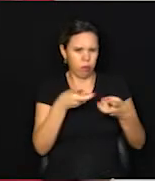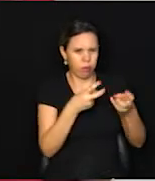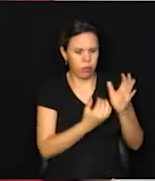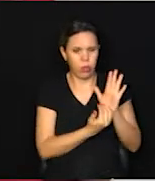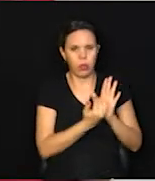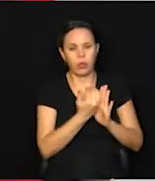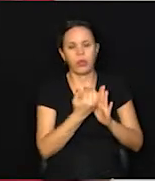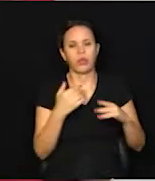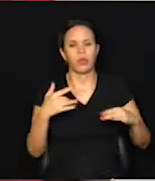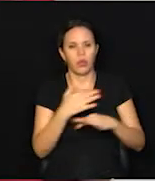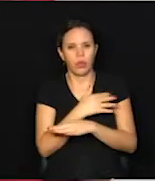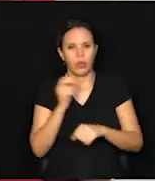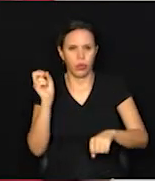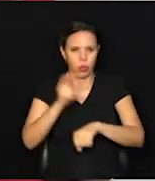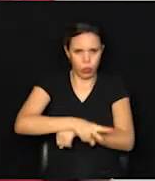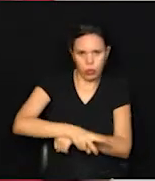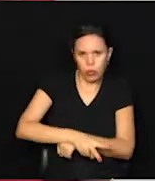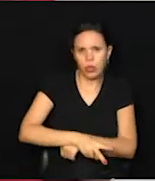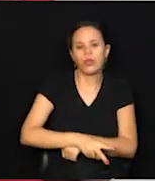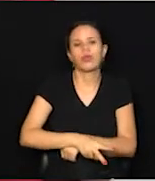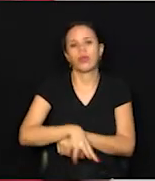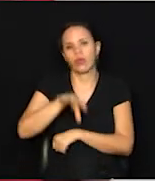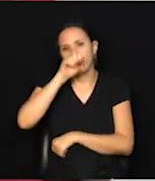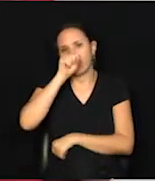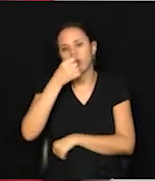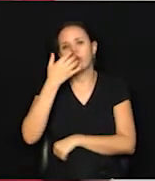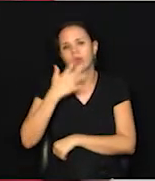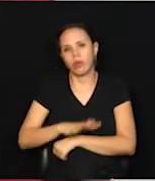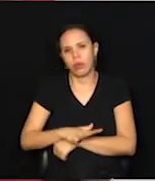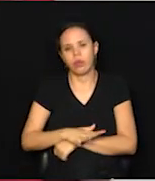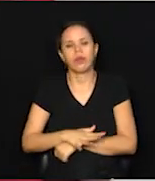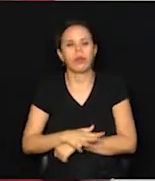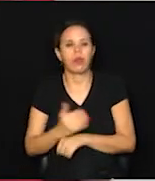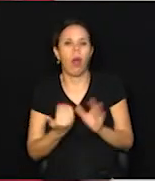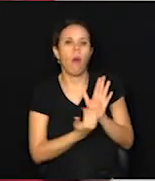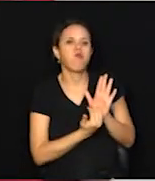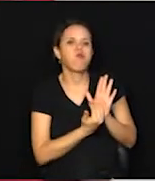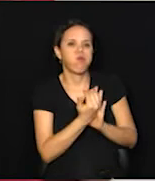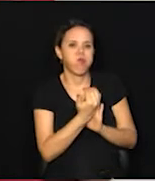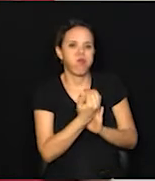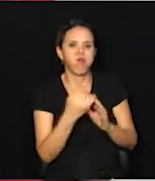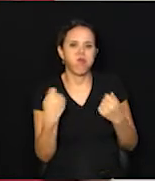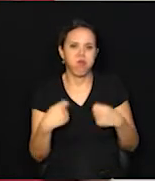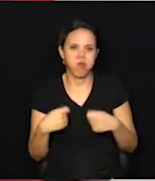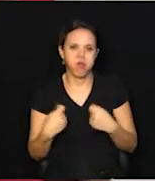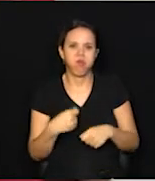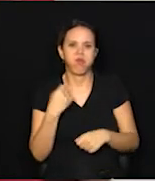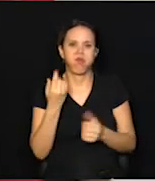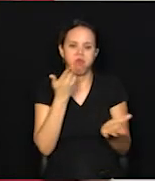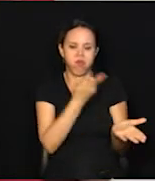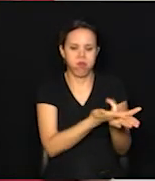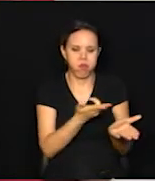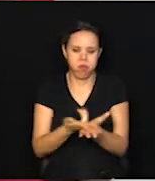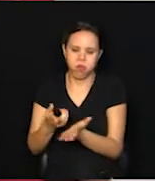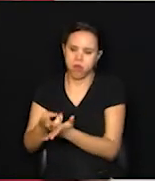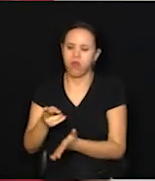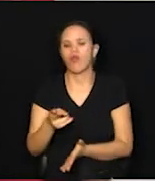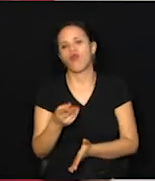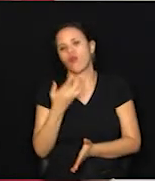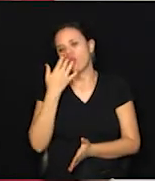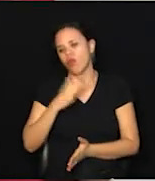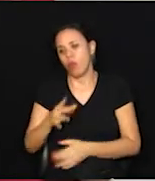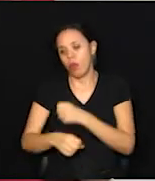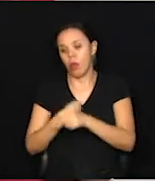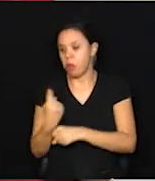da circulação do vírus sincicial respiratório nas crianças, o aumento da demanda da internação infantil, o que o ano